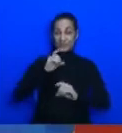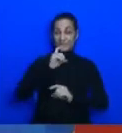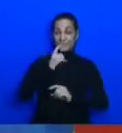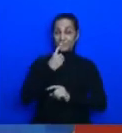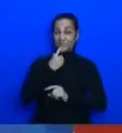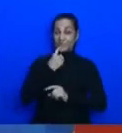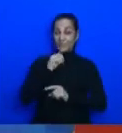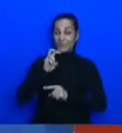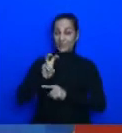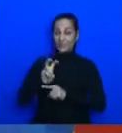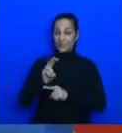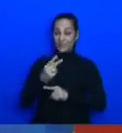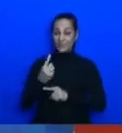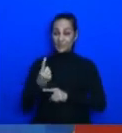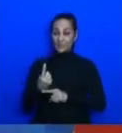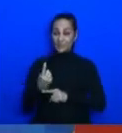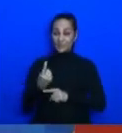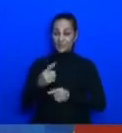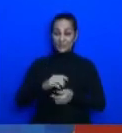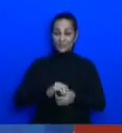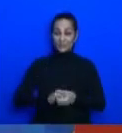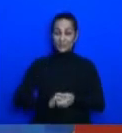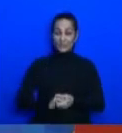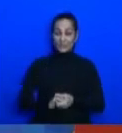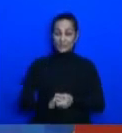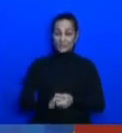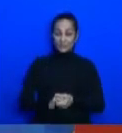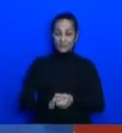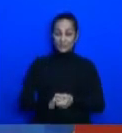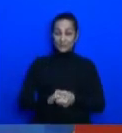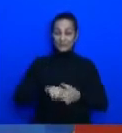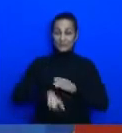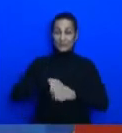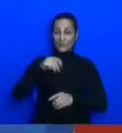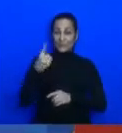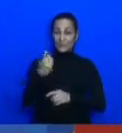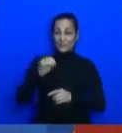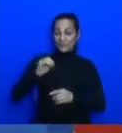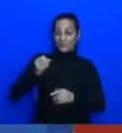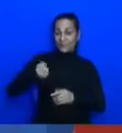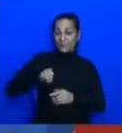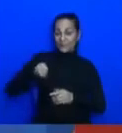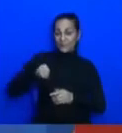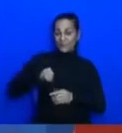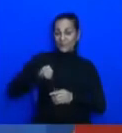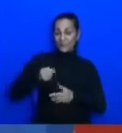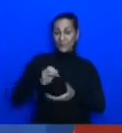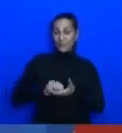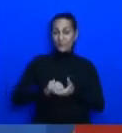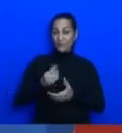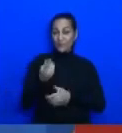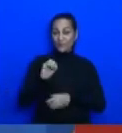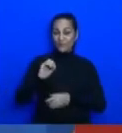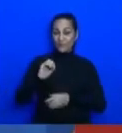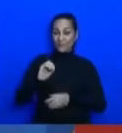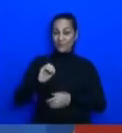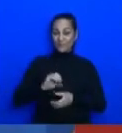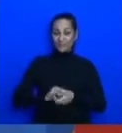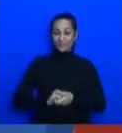51. Vermelha número 51. Foram sorteados 10 números. Faltam